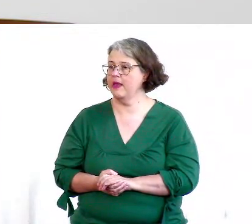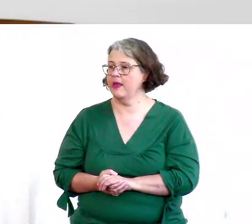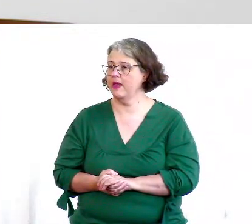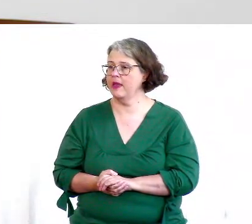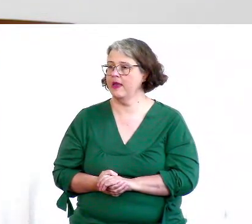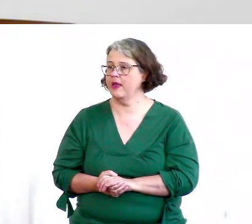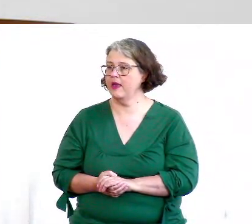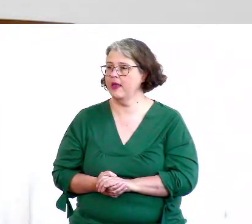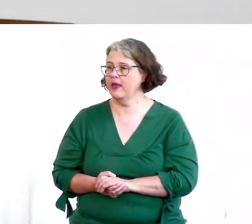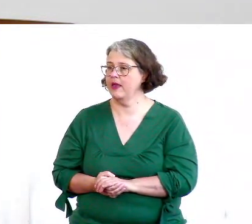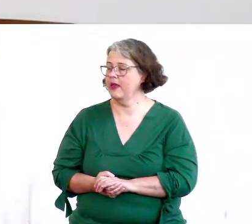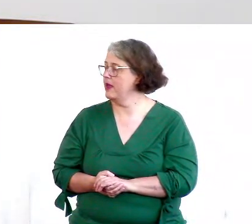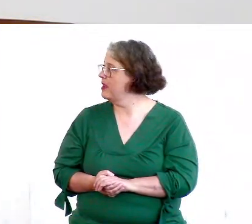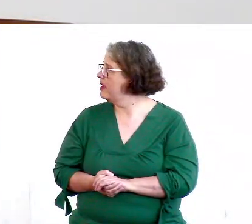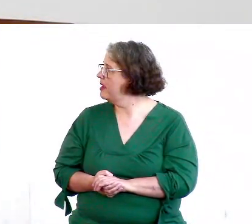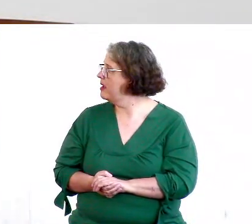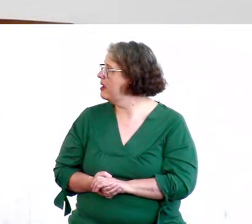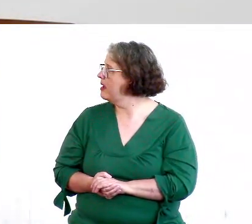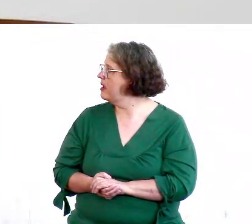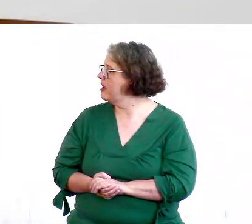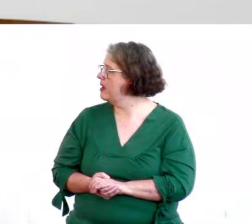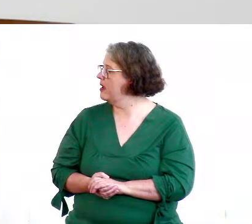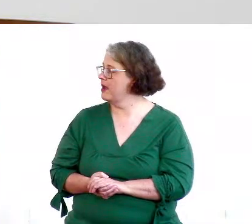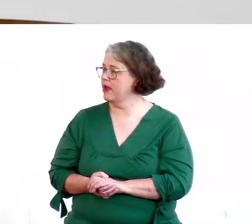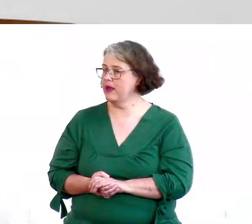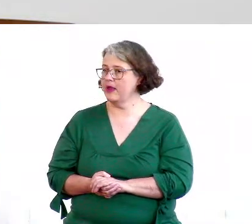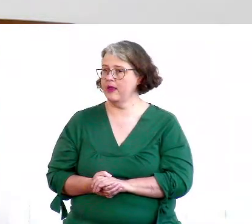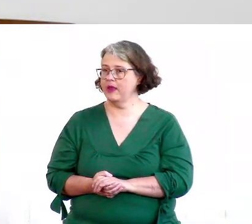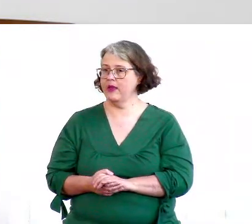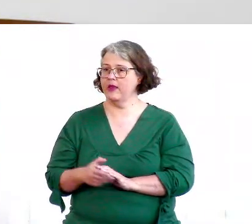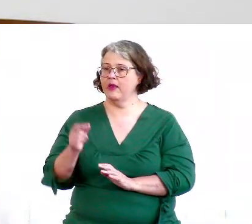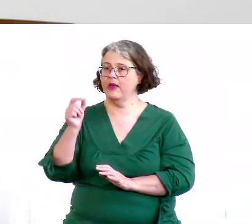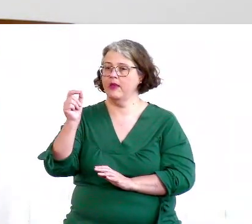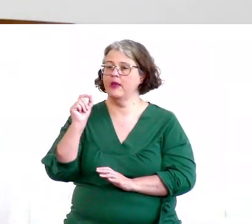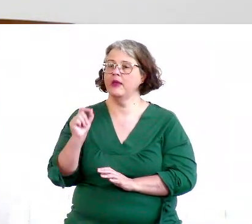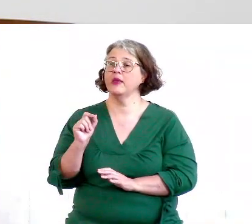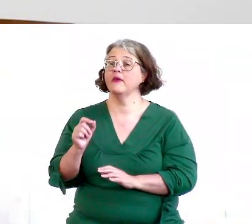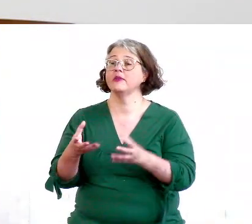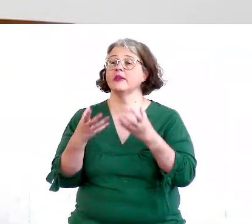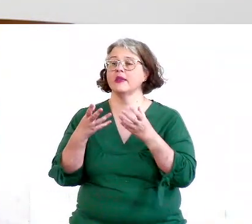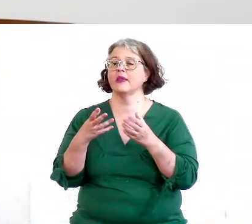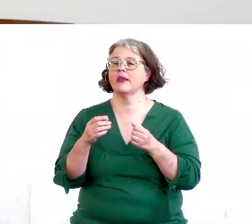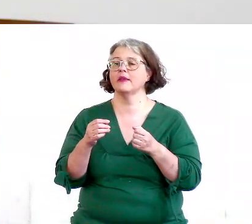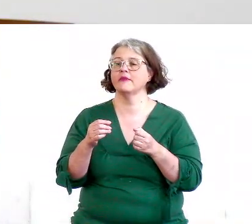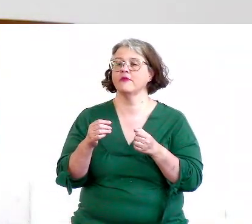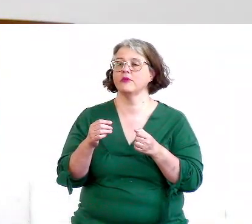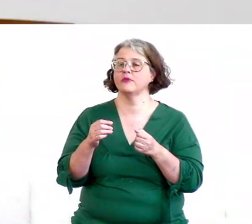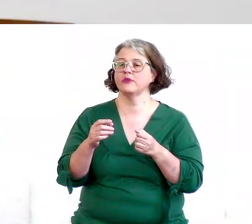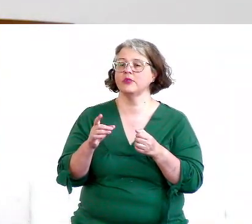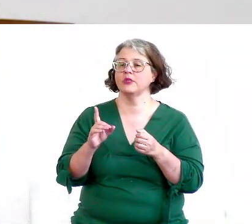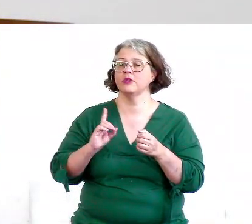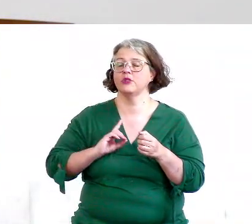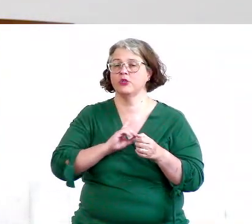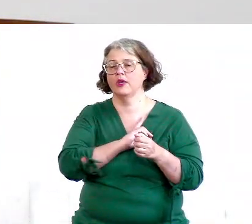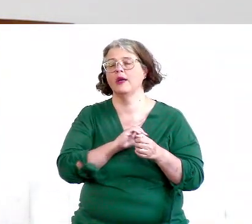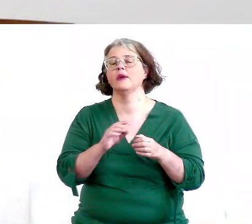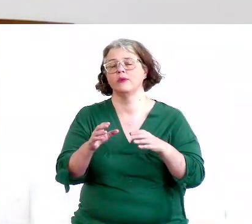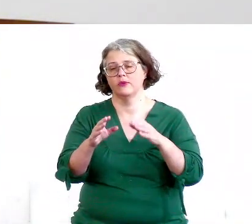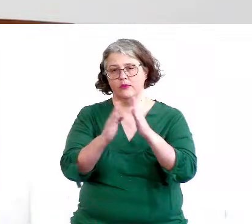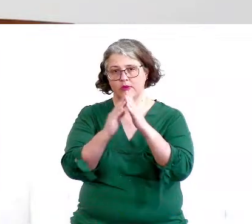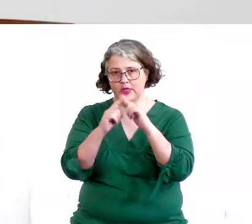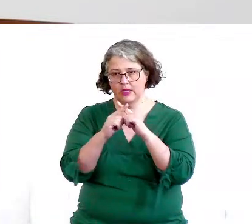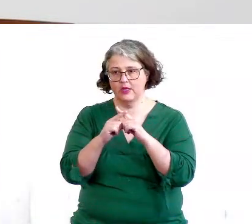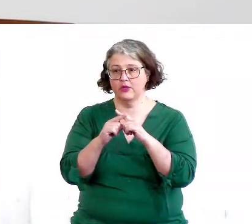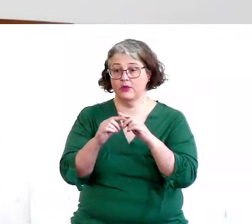irmãos. Deem uma olhada assim ao redor e vejam quem você gostaria que fosse um oficial da igreja. Nós precisamos aumentar, inclusive, o nosso quadro